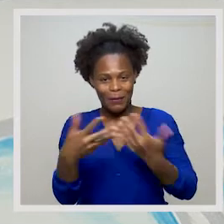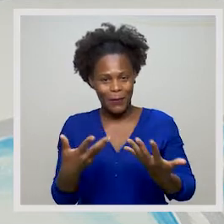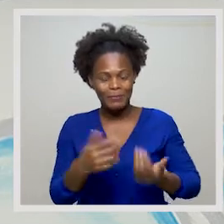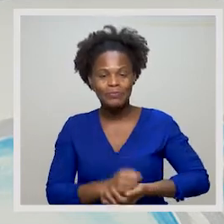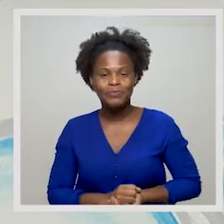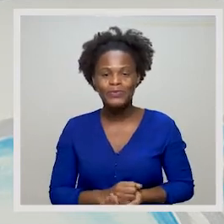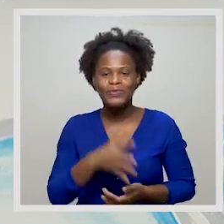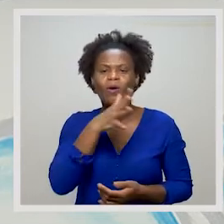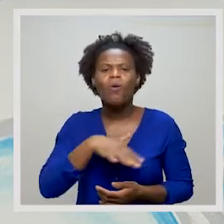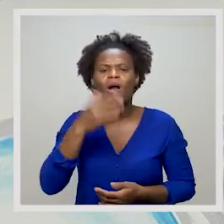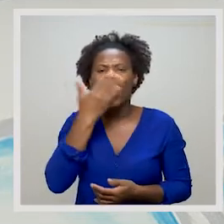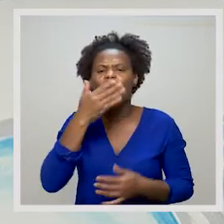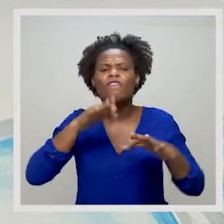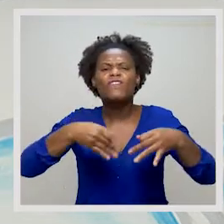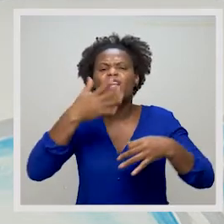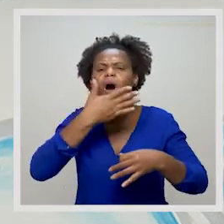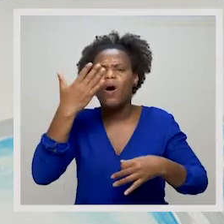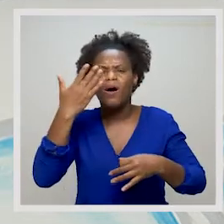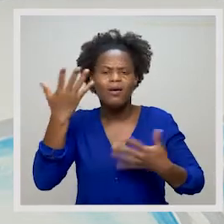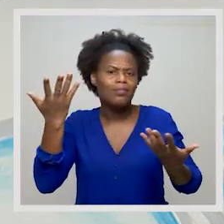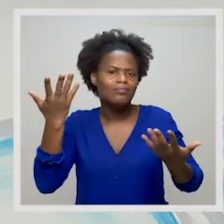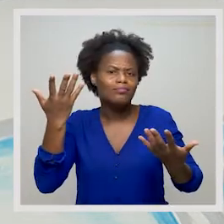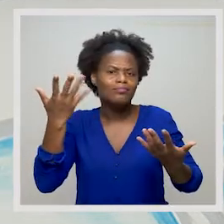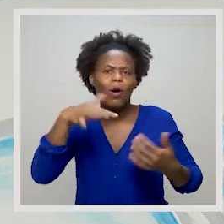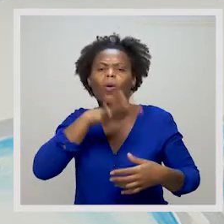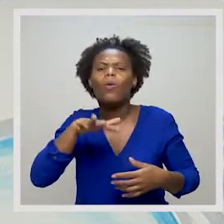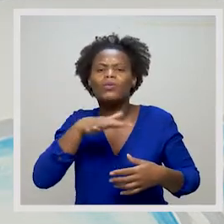anterior. Onde é que terminou a aula? Estão a lembrar?